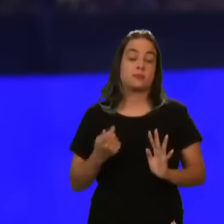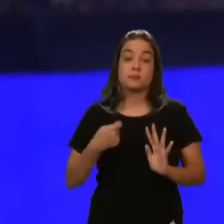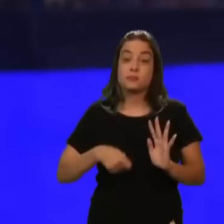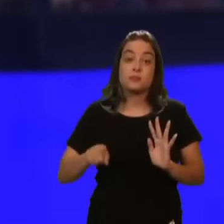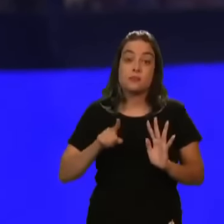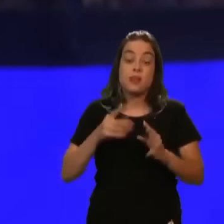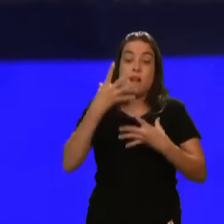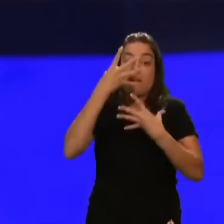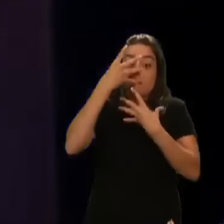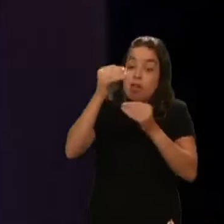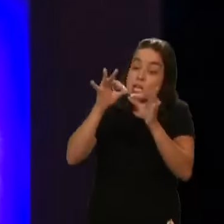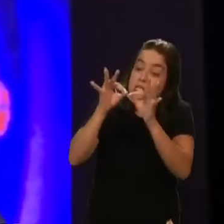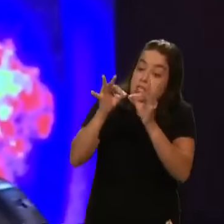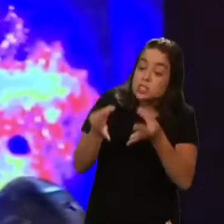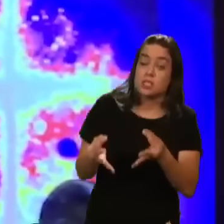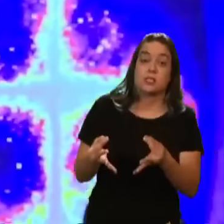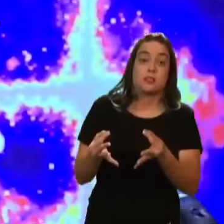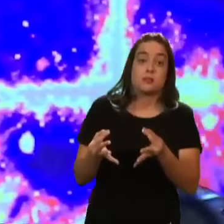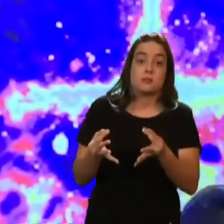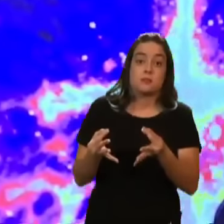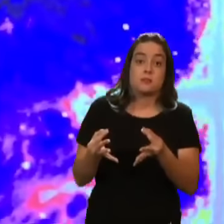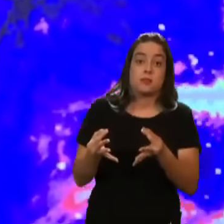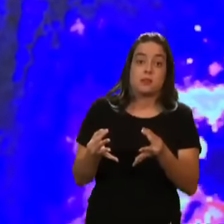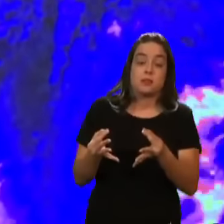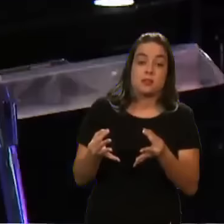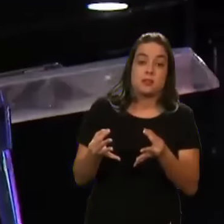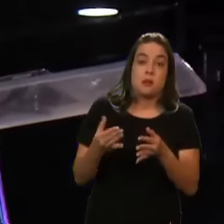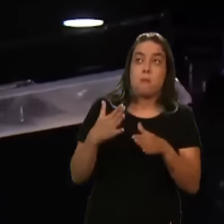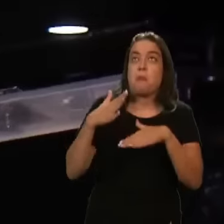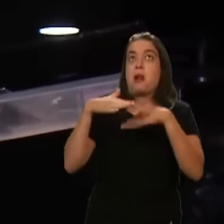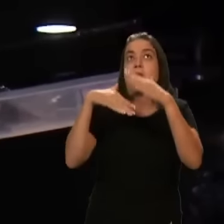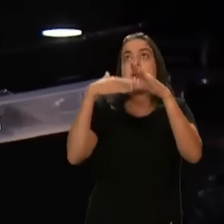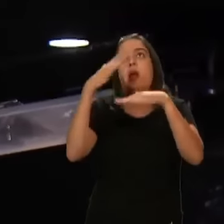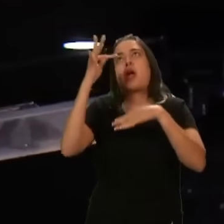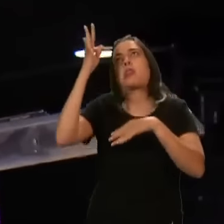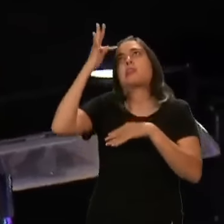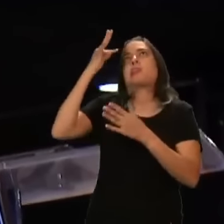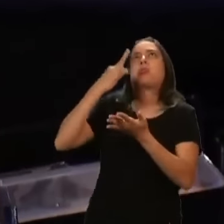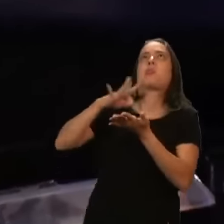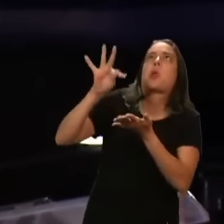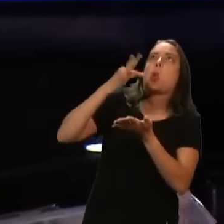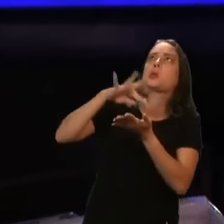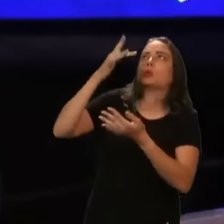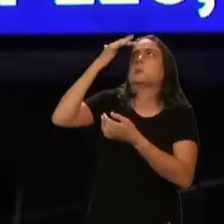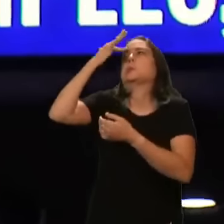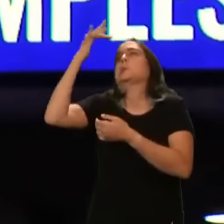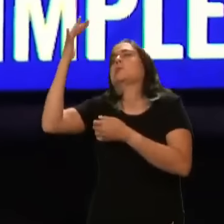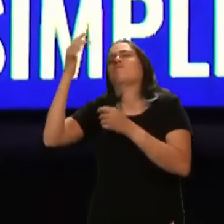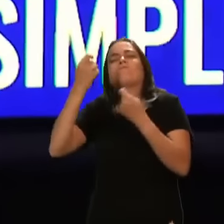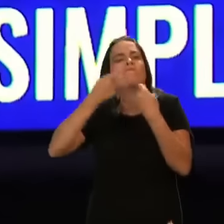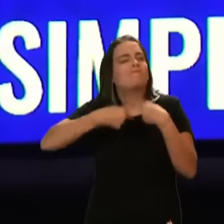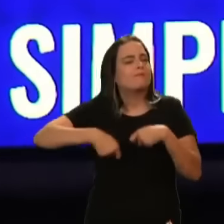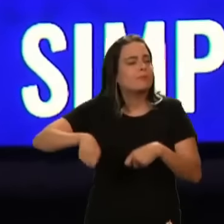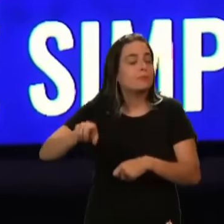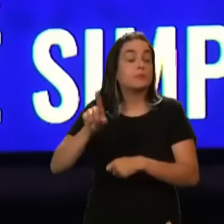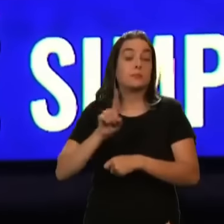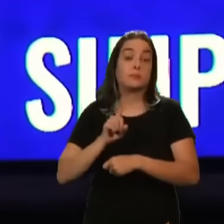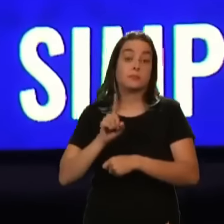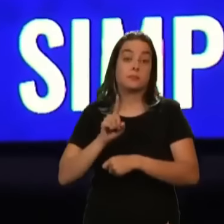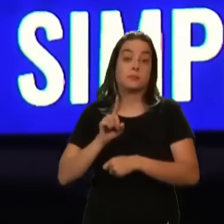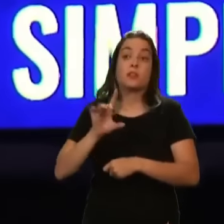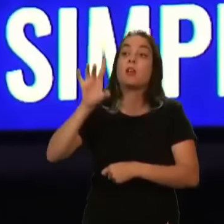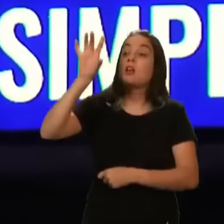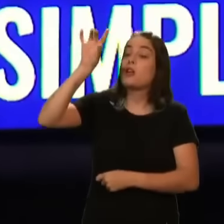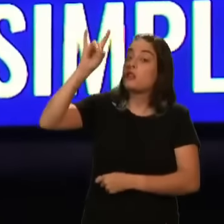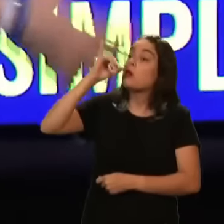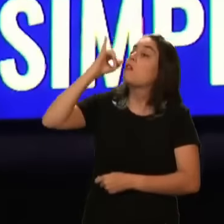Fé simples. Sem floreamento, sem ficar teologizando demais. Não! Deus falou,